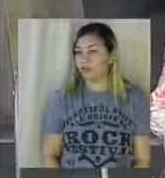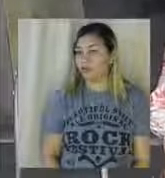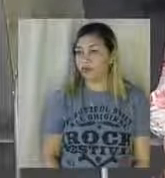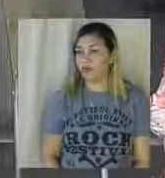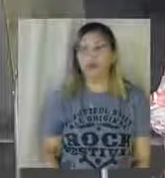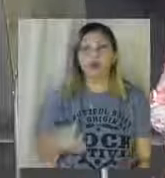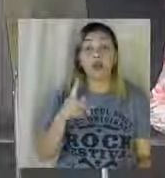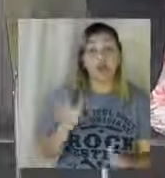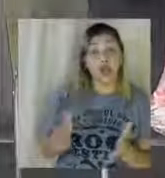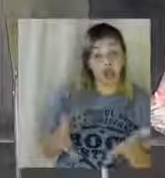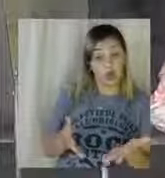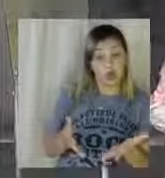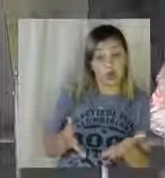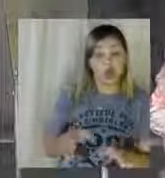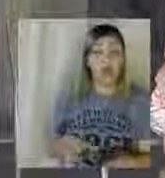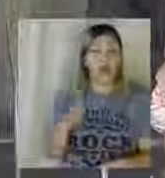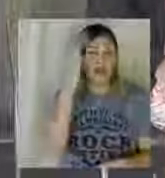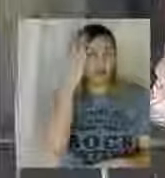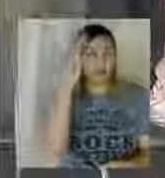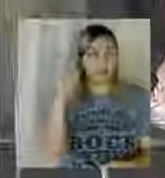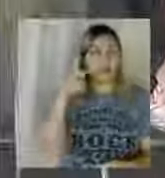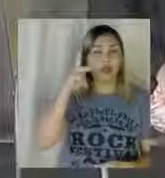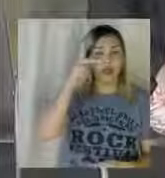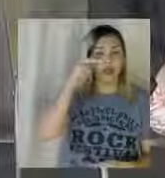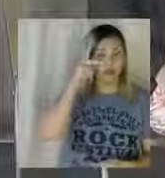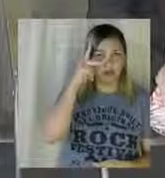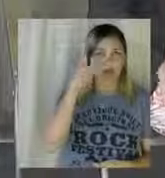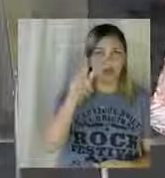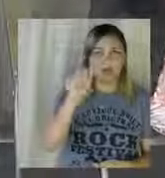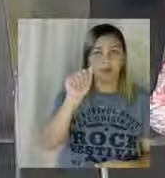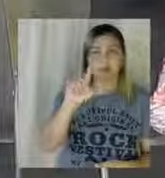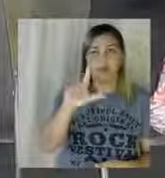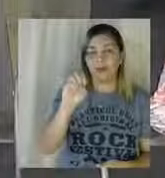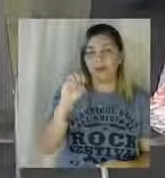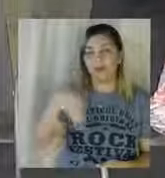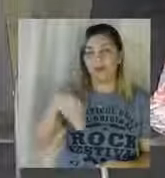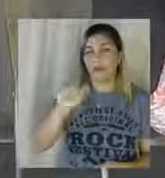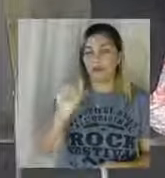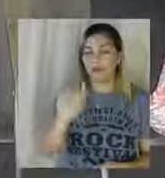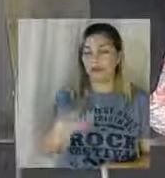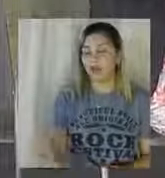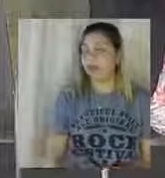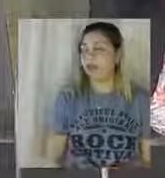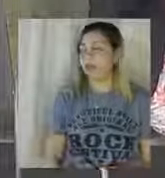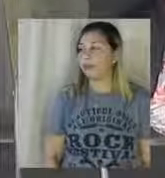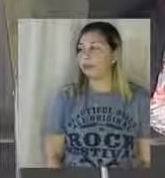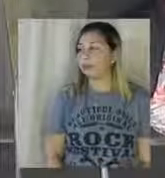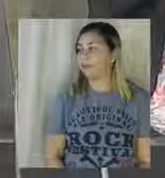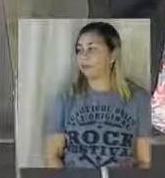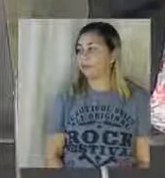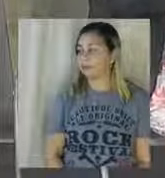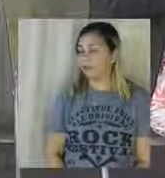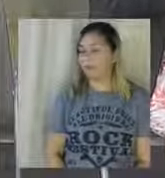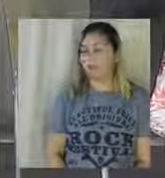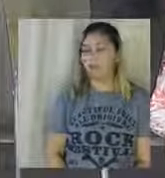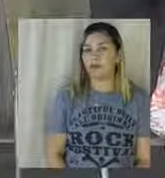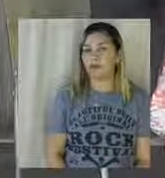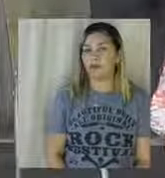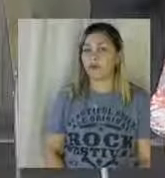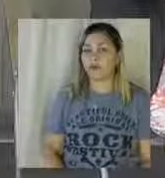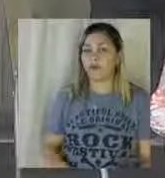Poliana. Da Paloma, desculpa, Paloma. Eu gostaria de saber da Paloma, né? Praticamente a mesma pergunta.